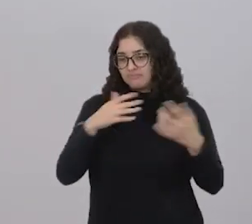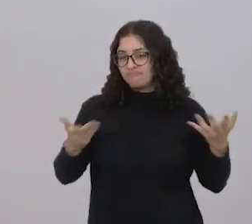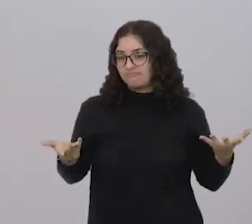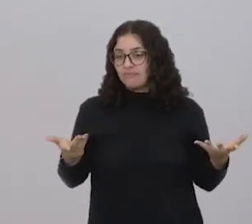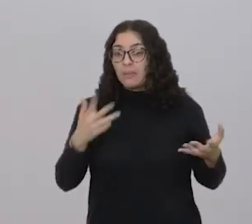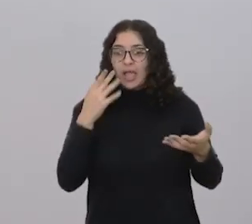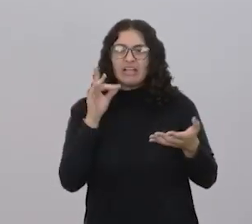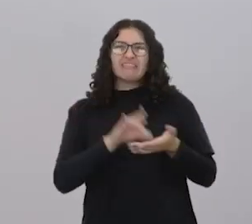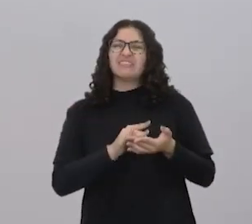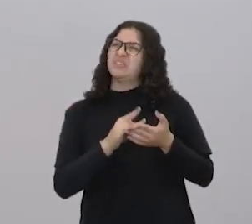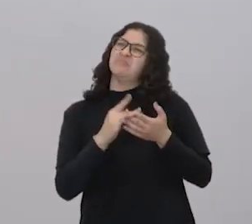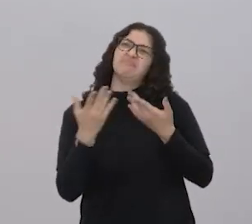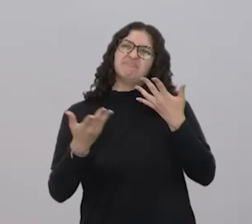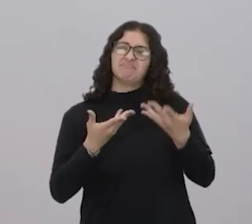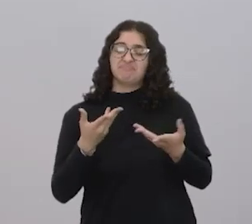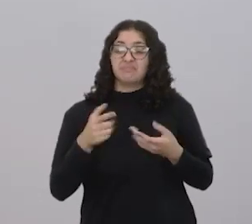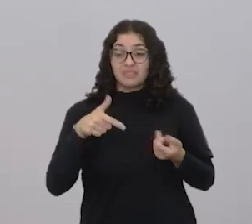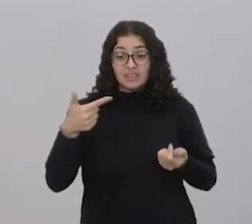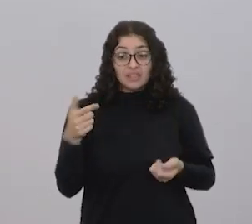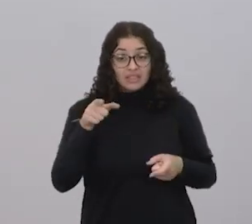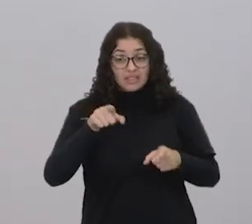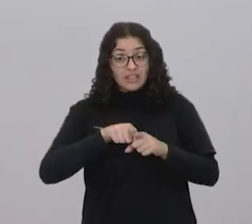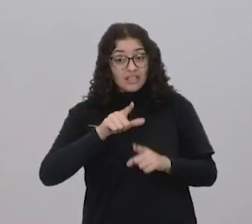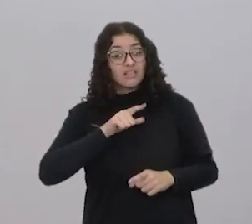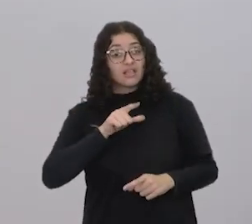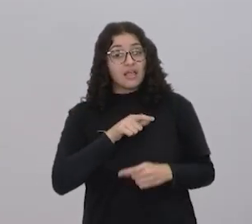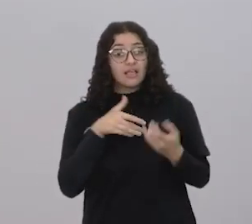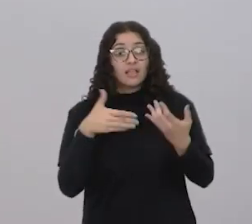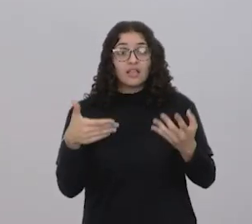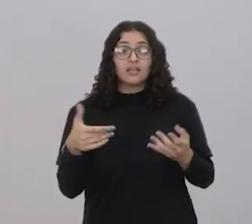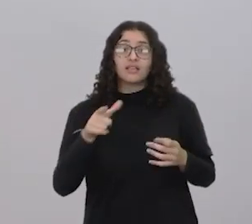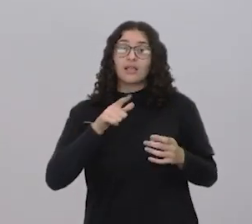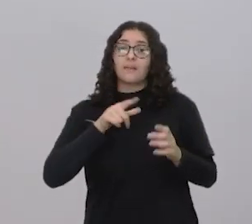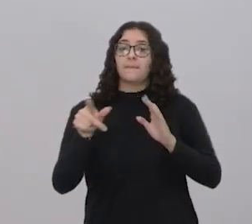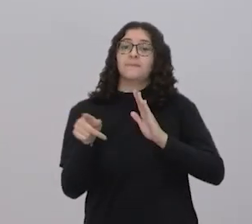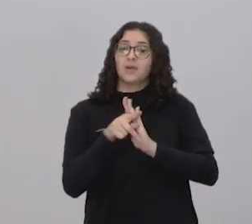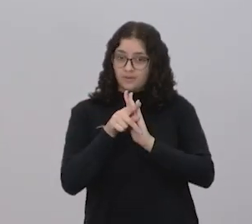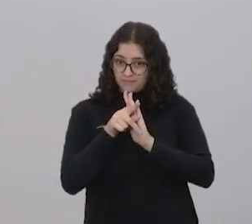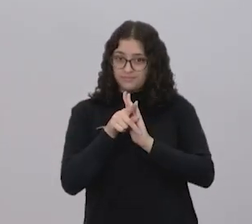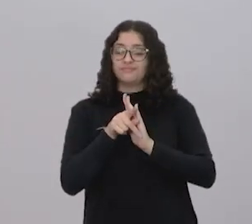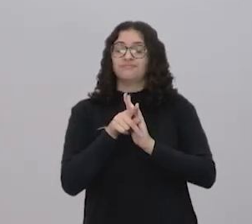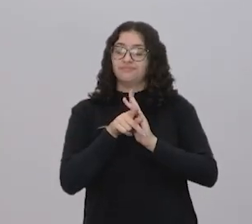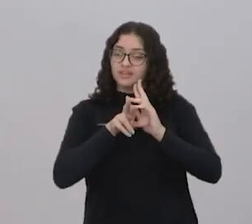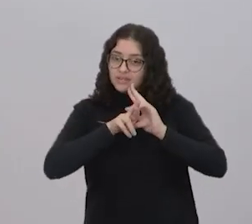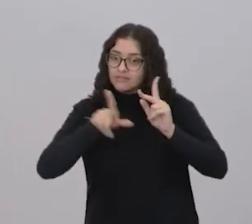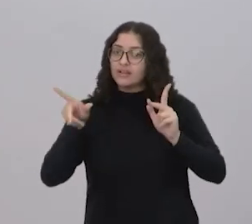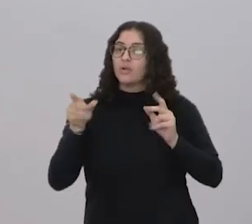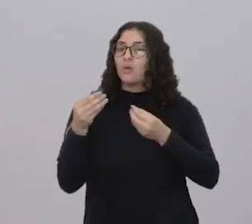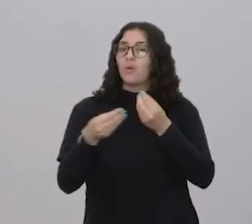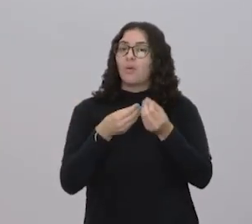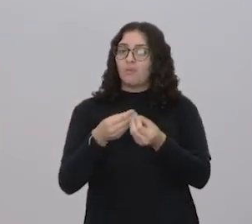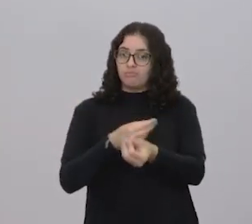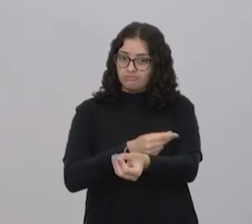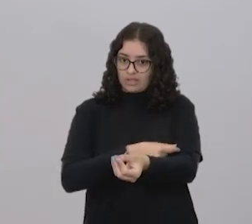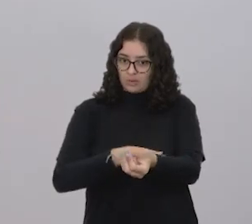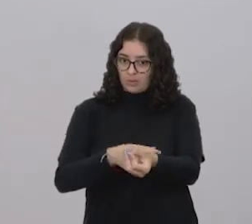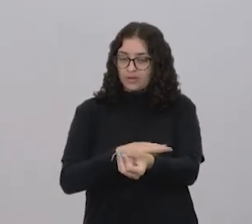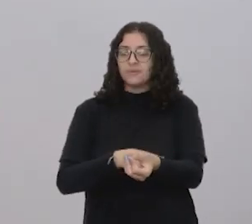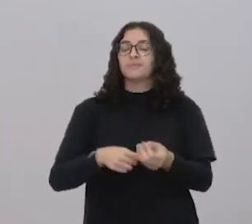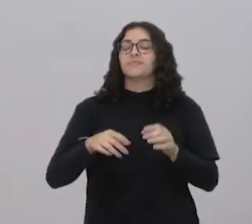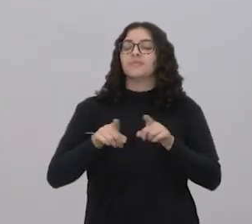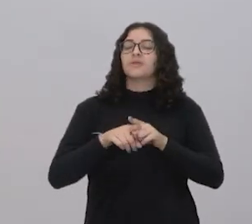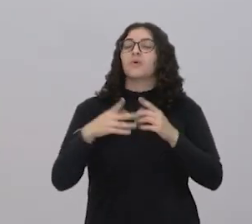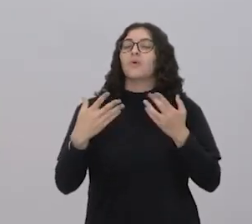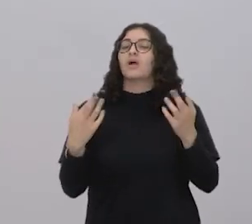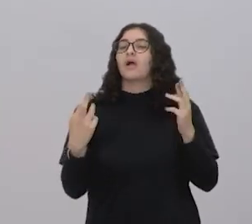Então, você ainda tem um pouco disso e entra até como categoria diferenciação de tatuagem. E quais relações de poder